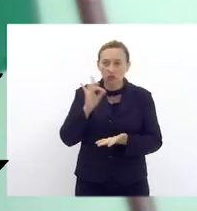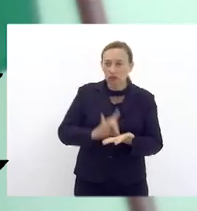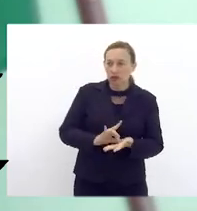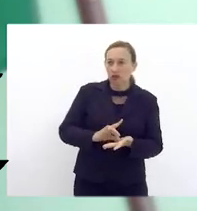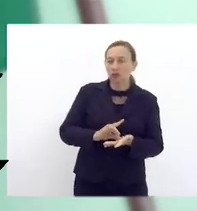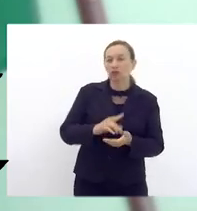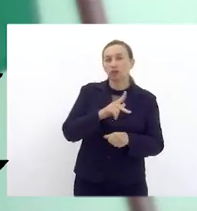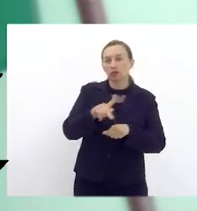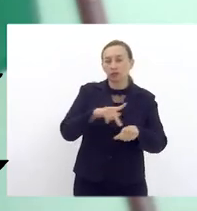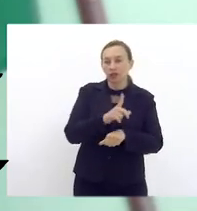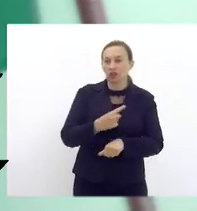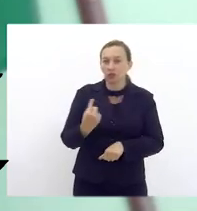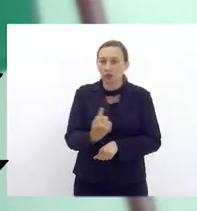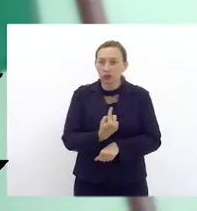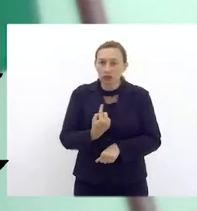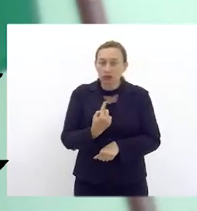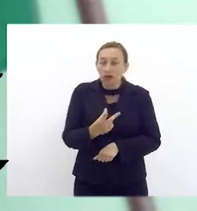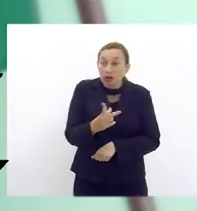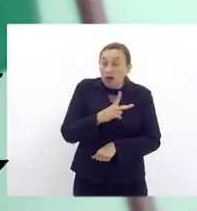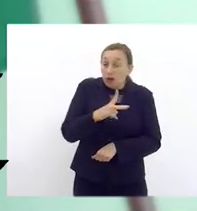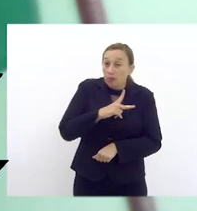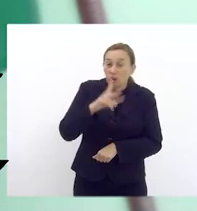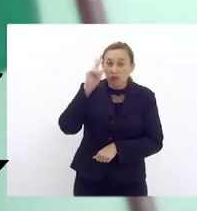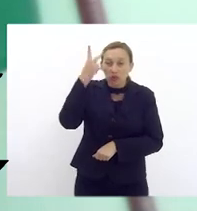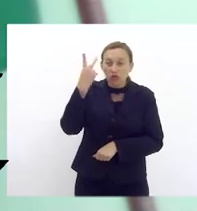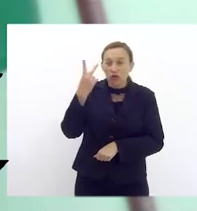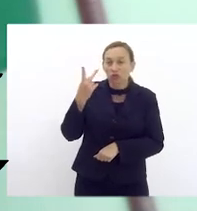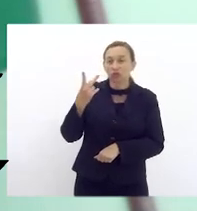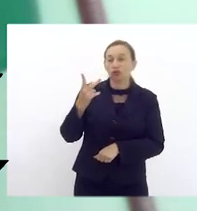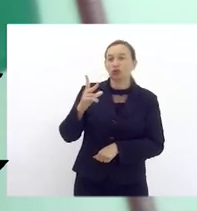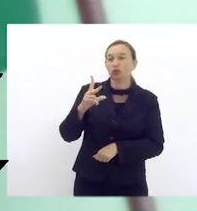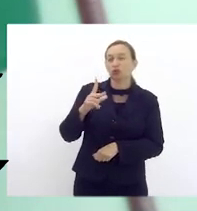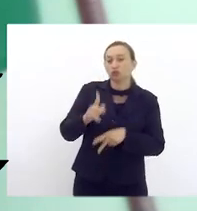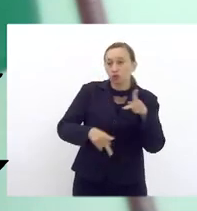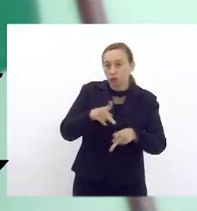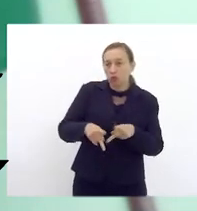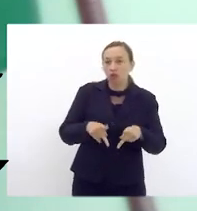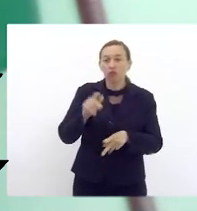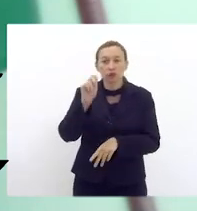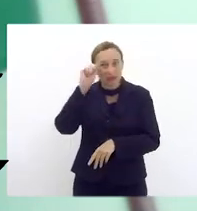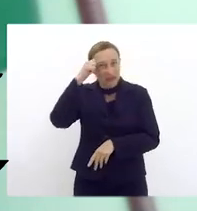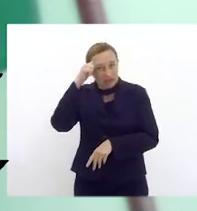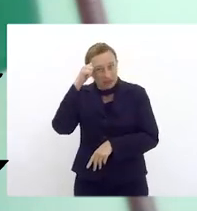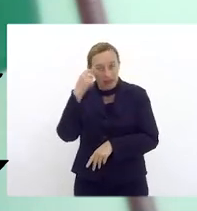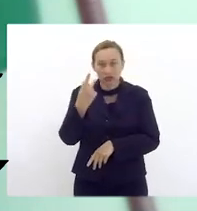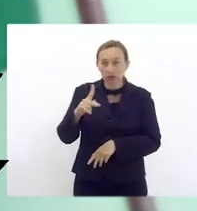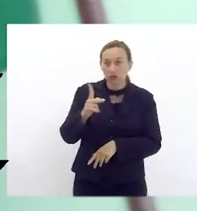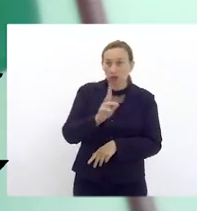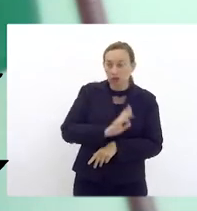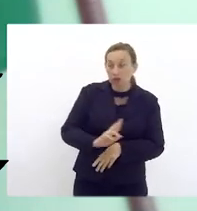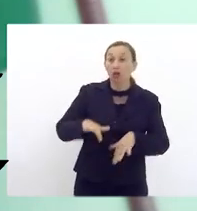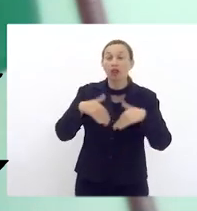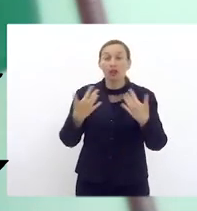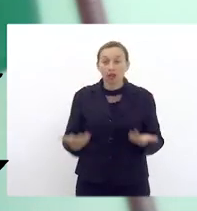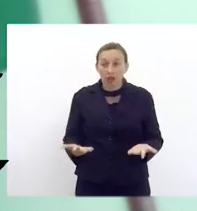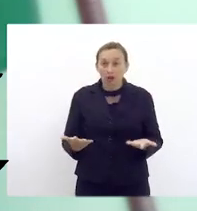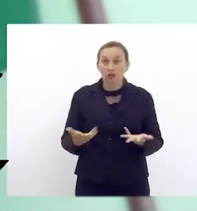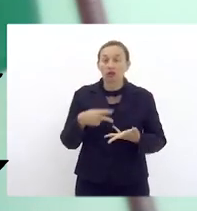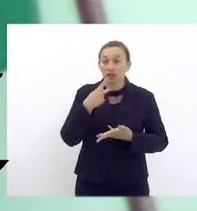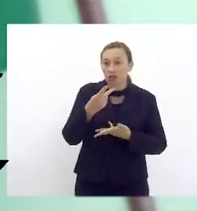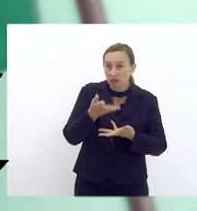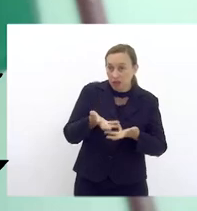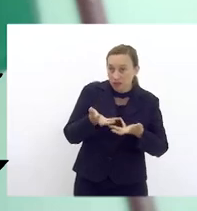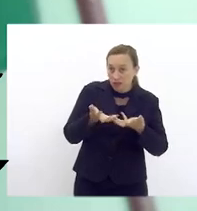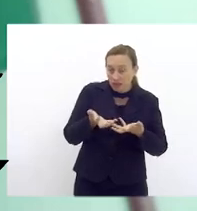país as próprias a própria história do povo negro não faz parte é a própria história das suas religiões Então eu queria salientar isso